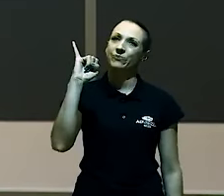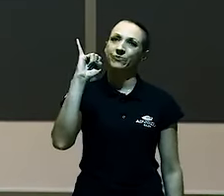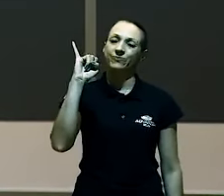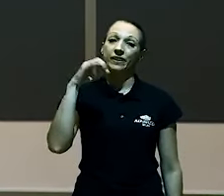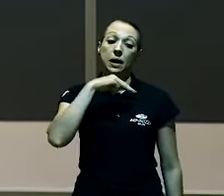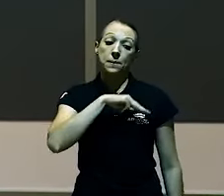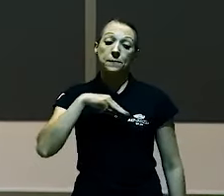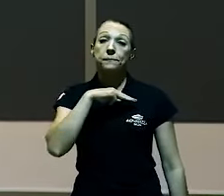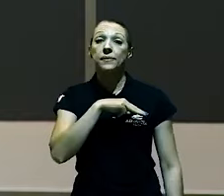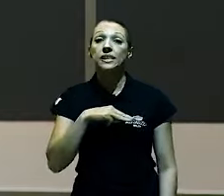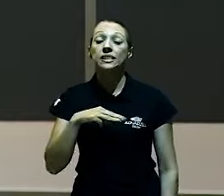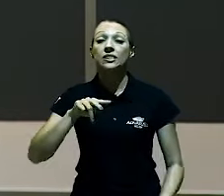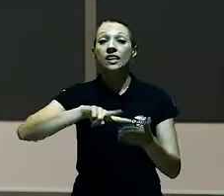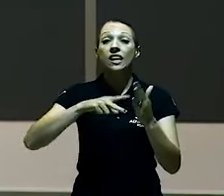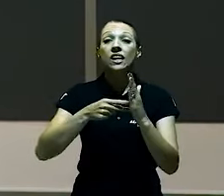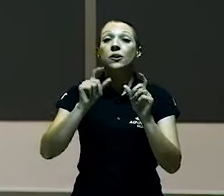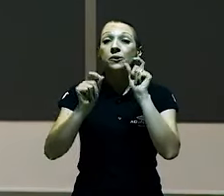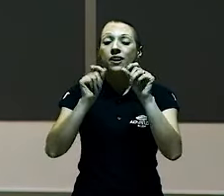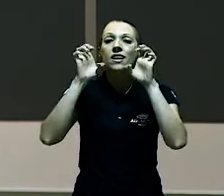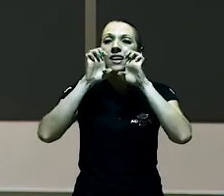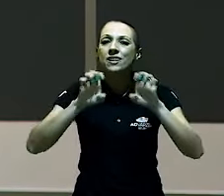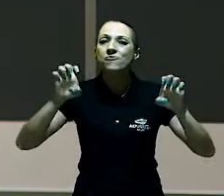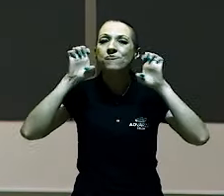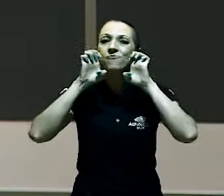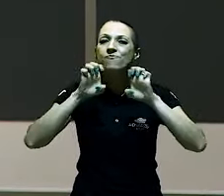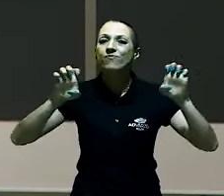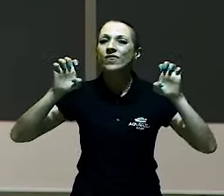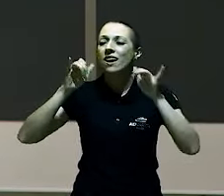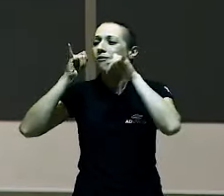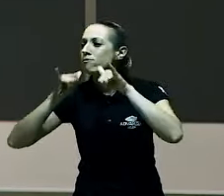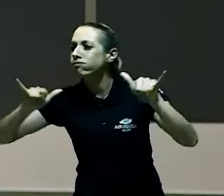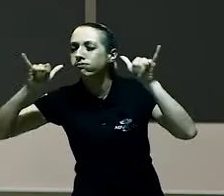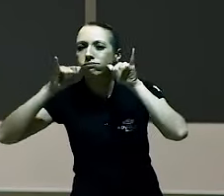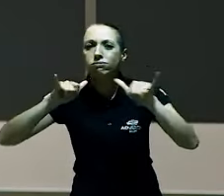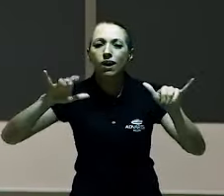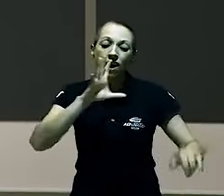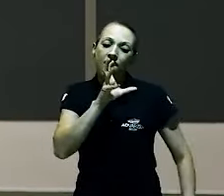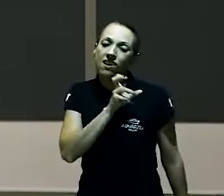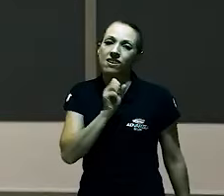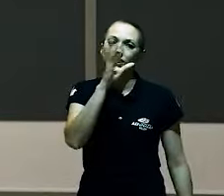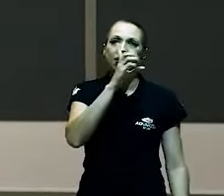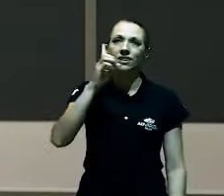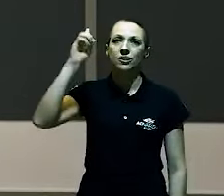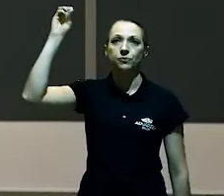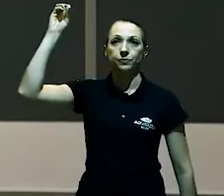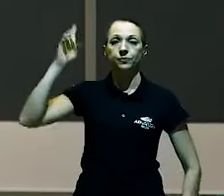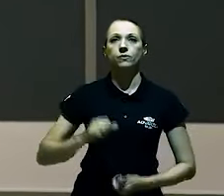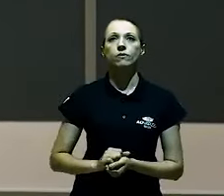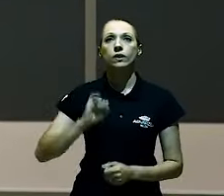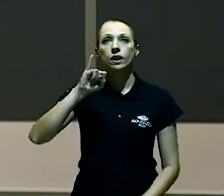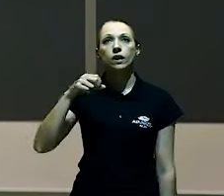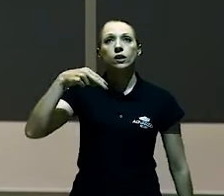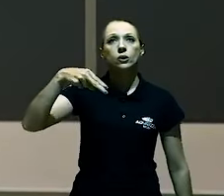até fazemos como Jonas, pagamos caro para não sermos confrontados, porque Deus permite a fuga, ele viaja, ele desce para Jope, ele paga